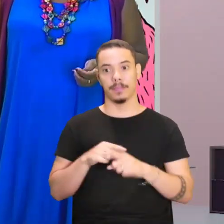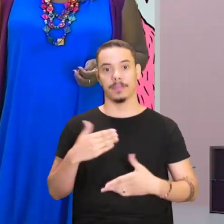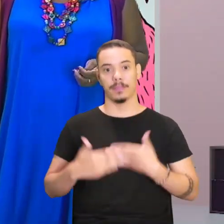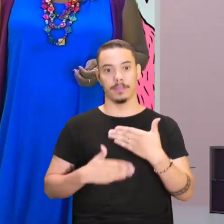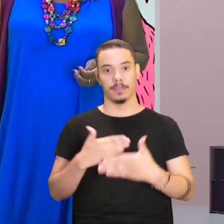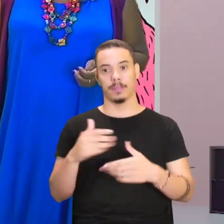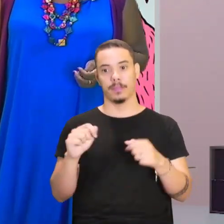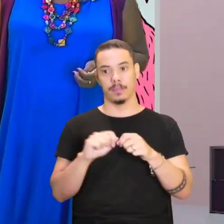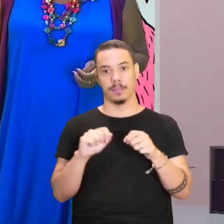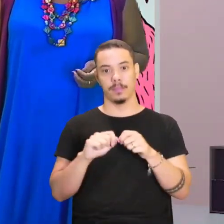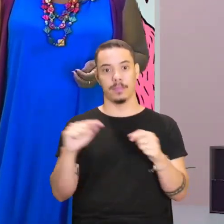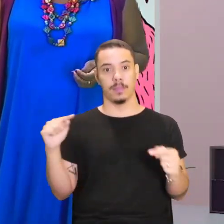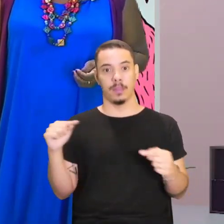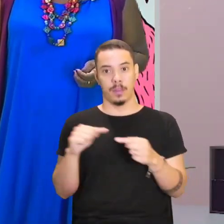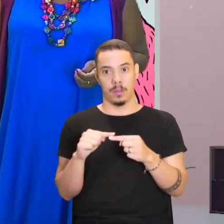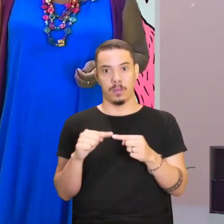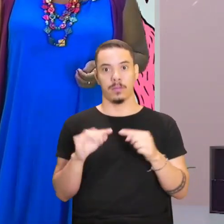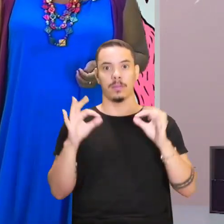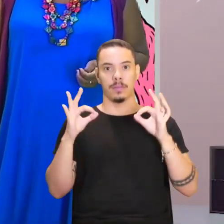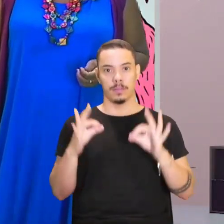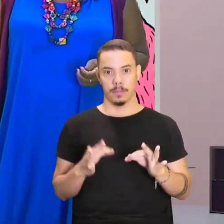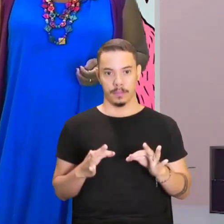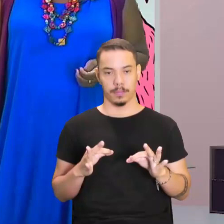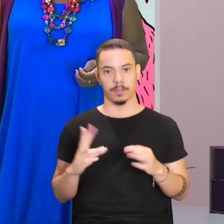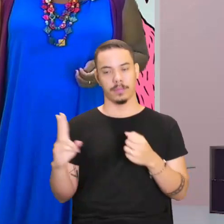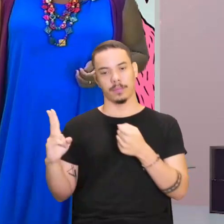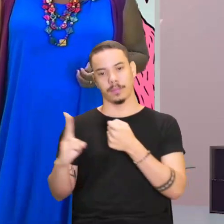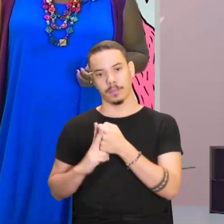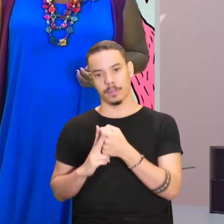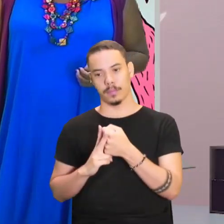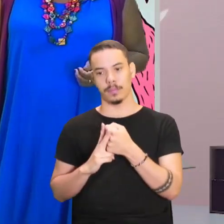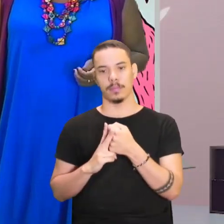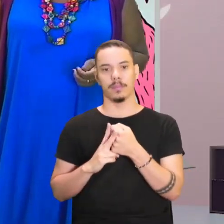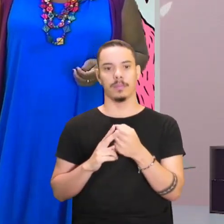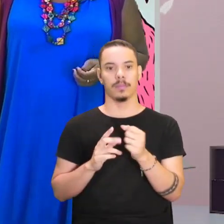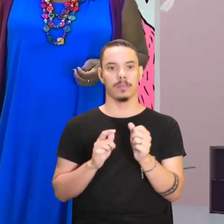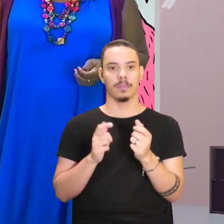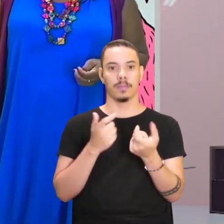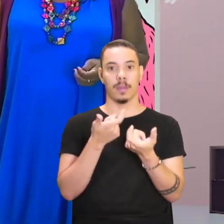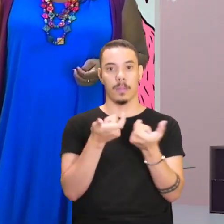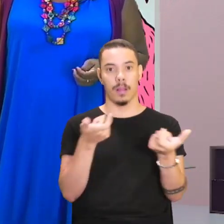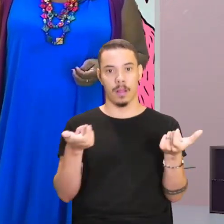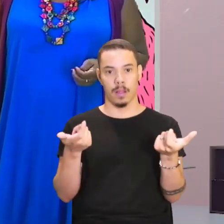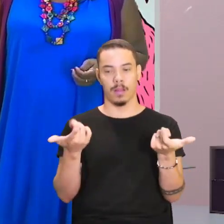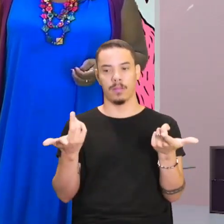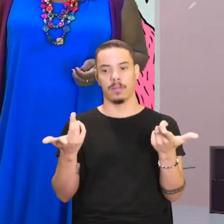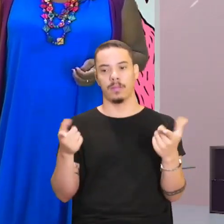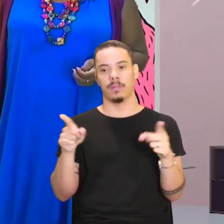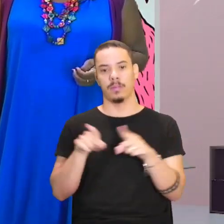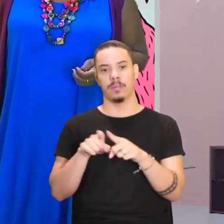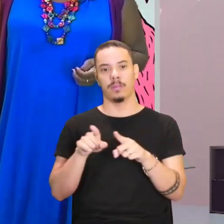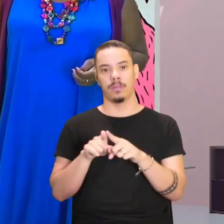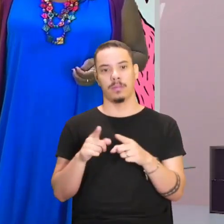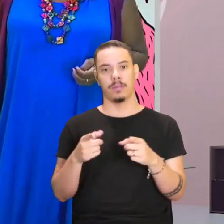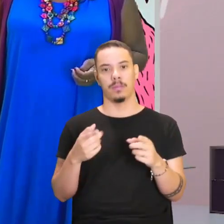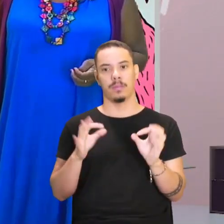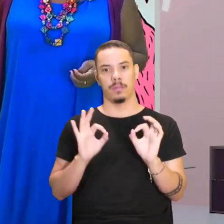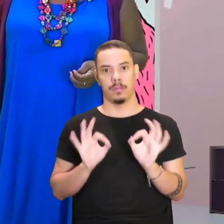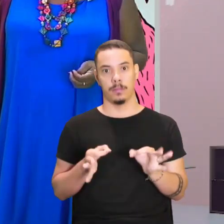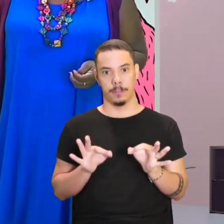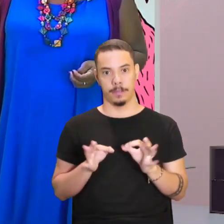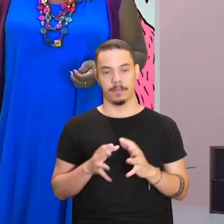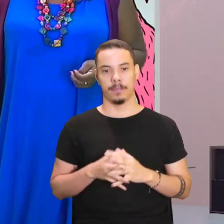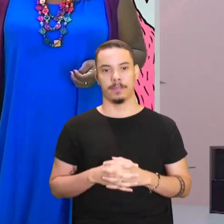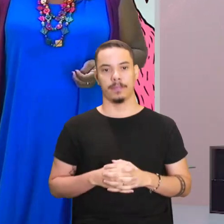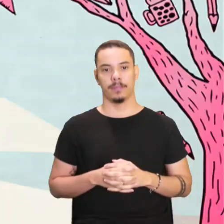aí, fazendo a concordância adequada entre o verbo, entre as palavras e esse sujeito ali, tá bom?